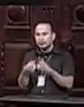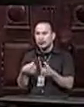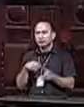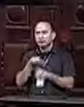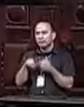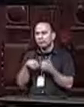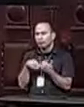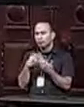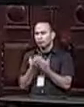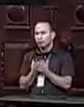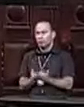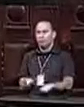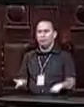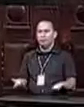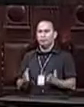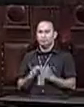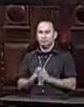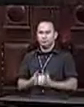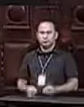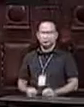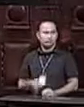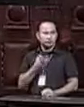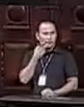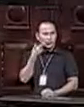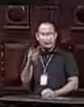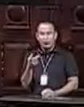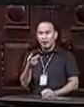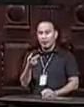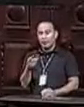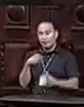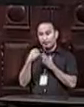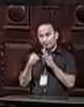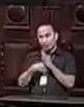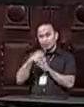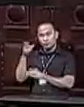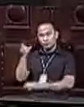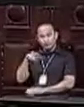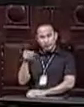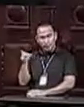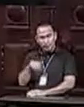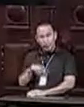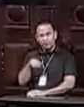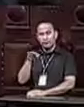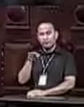escolas? Vejam o que estou dizendo aqui. A FETranspor